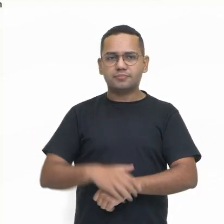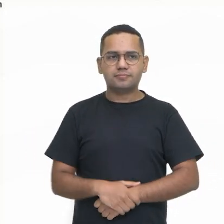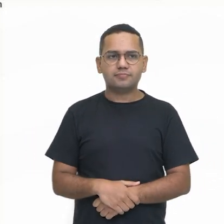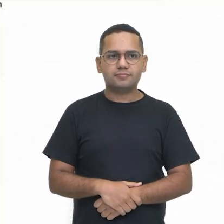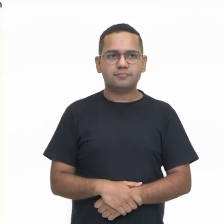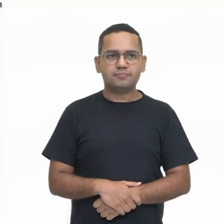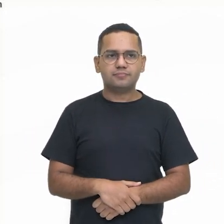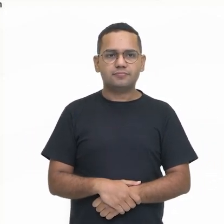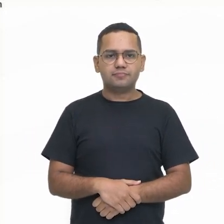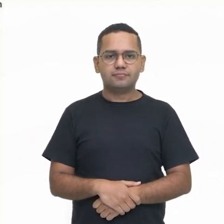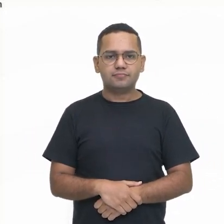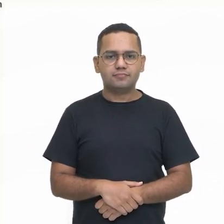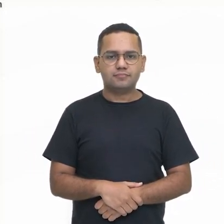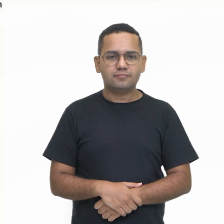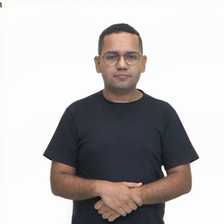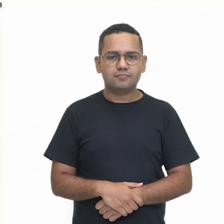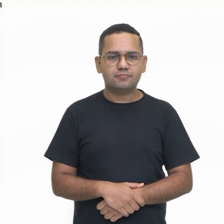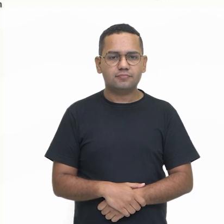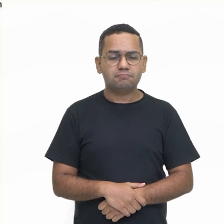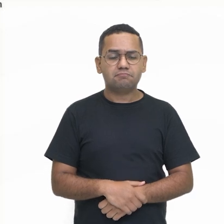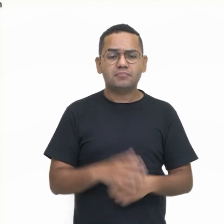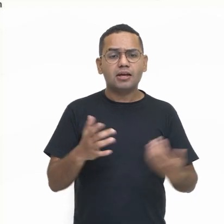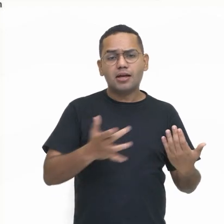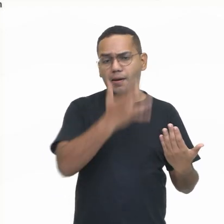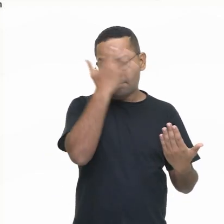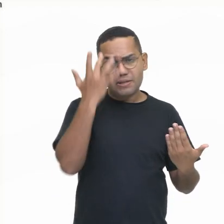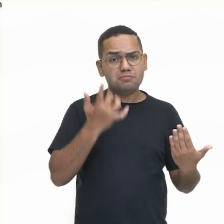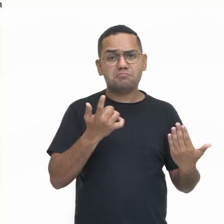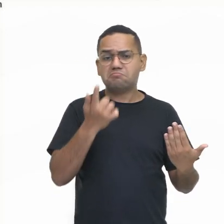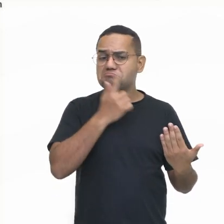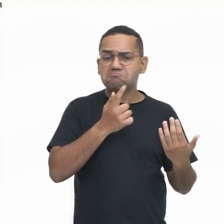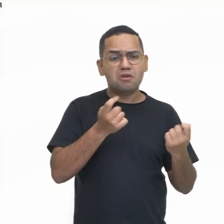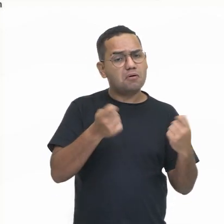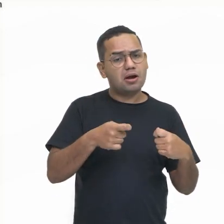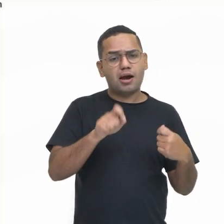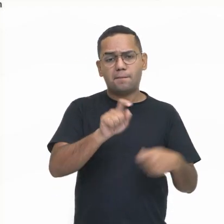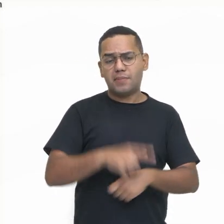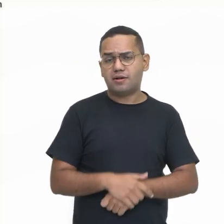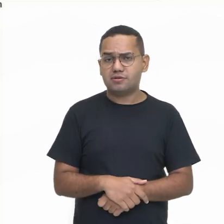em mãos de pessoas insignificantes,